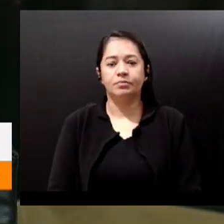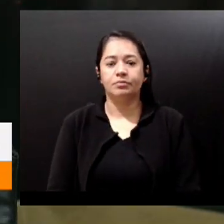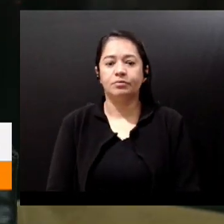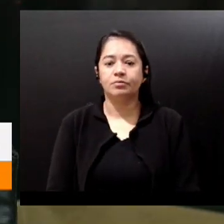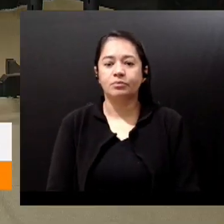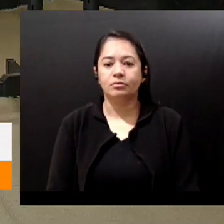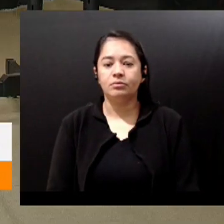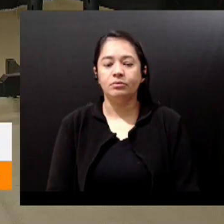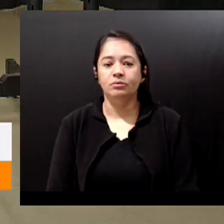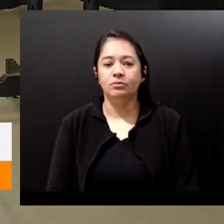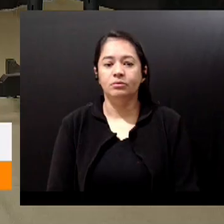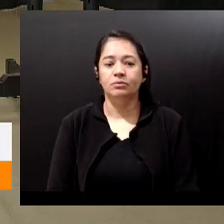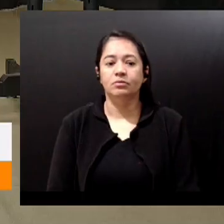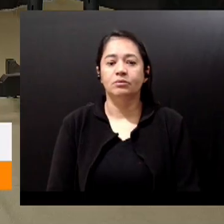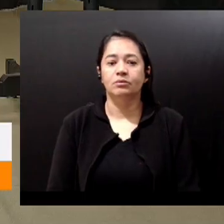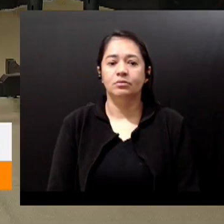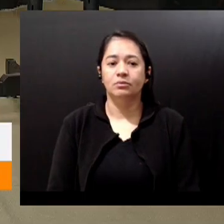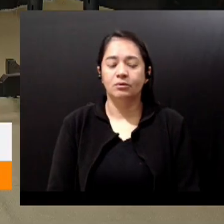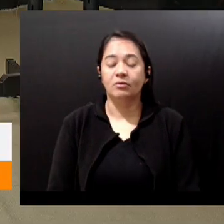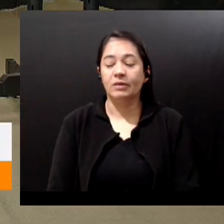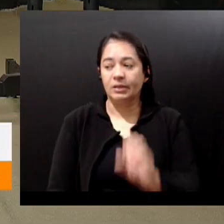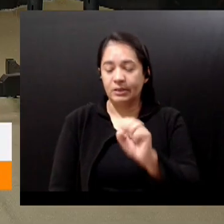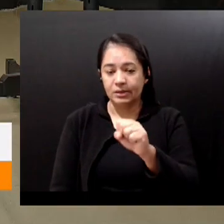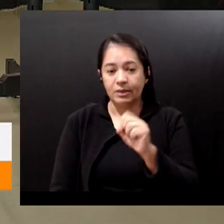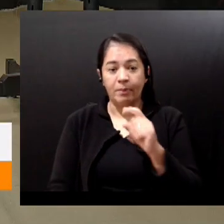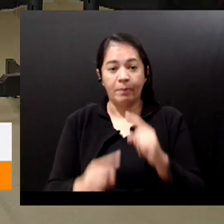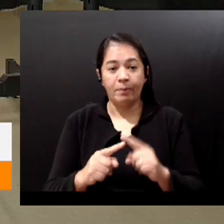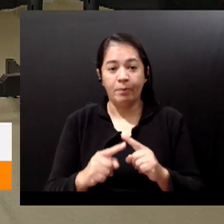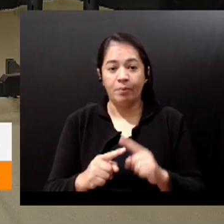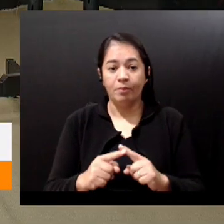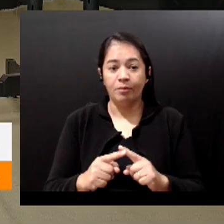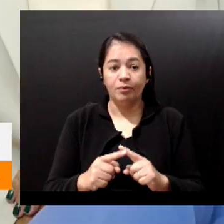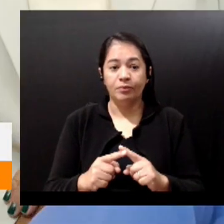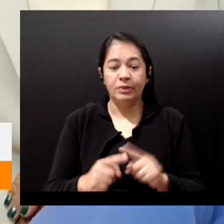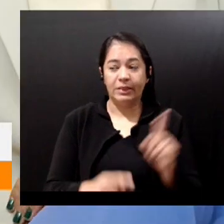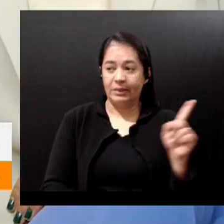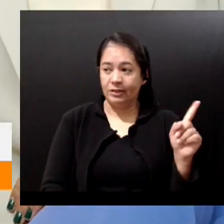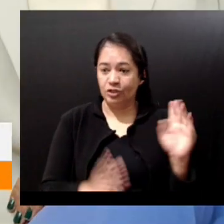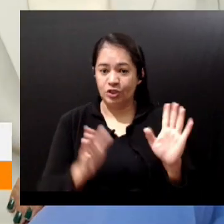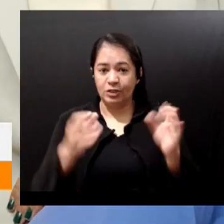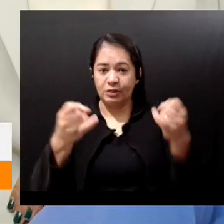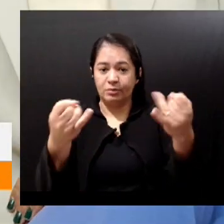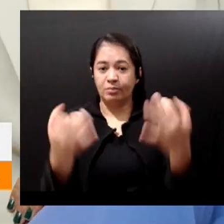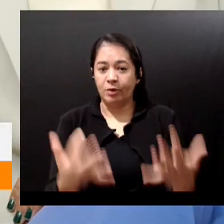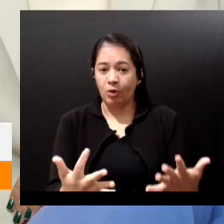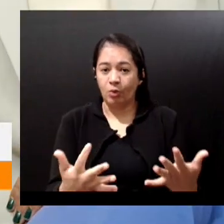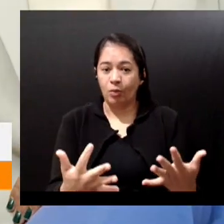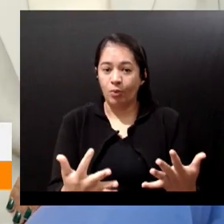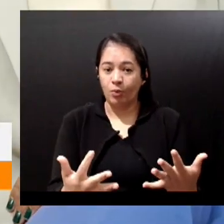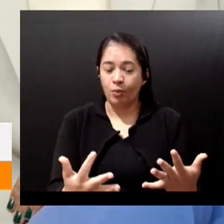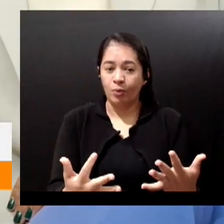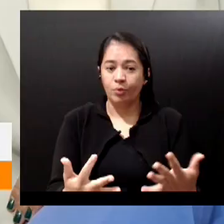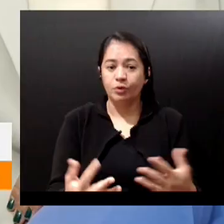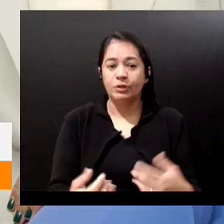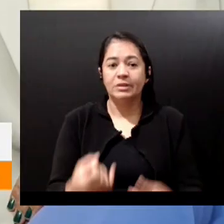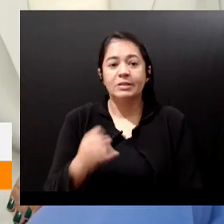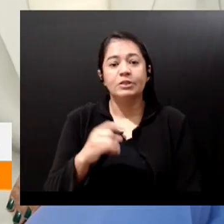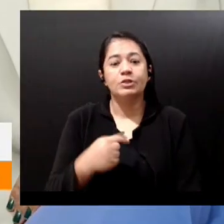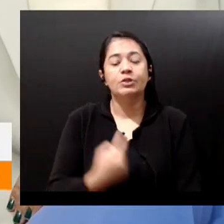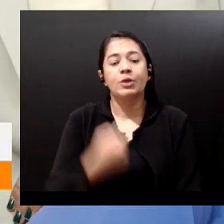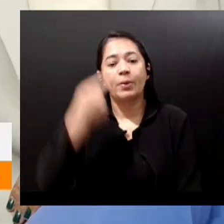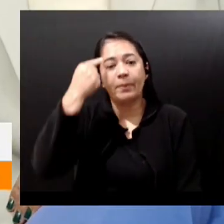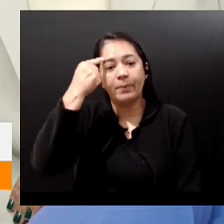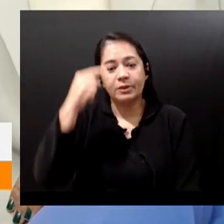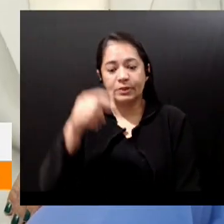pergunta, né, porque assim, ao contrário do que ele trouxe aqui pra gente, né, se a gente pensar que no ambiente corporativo,